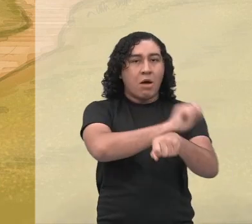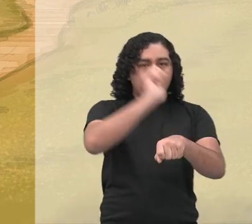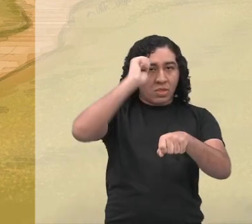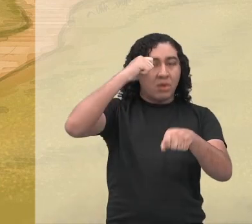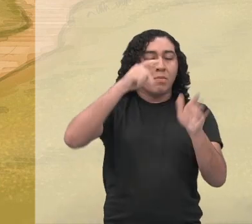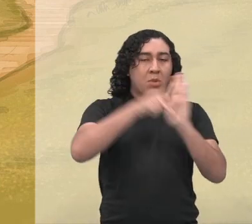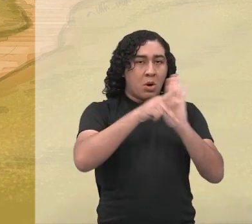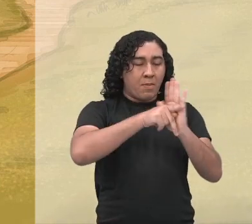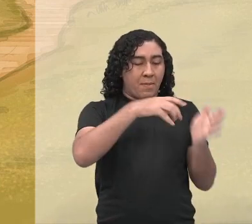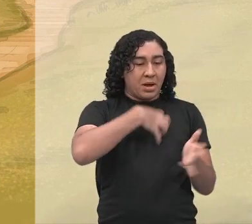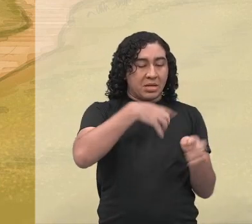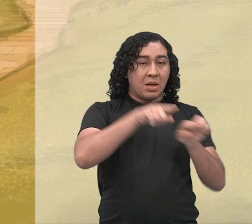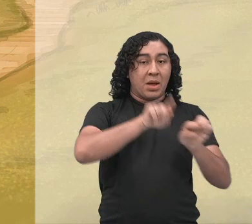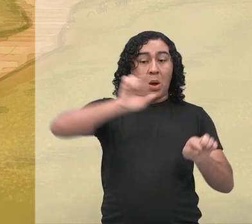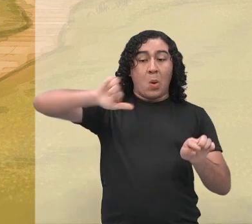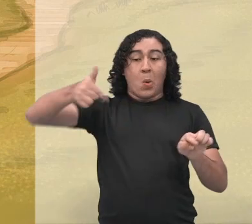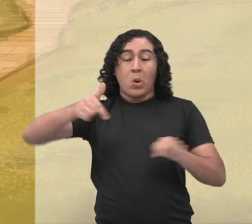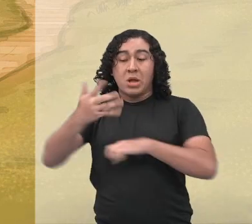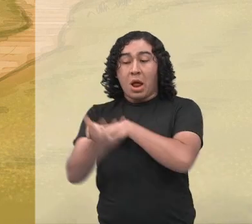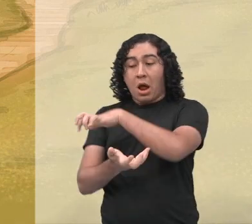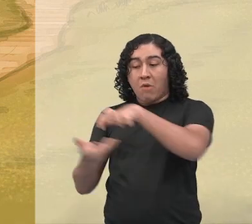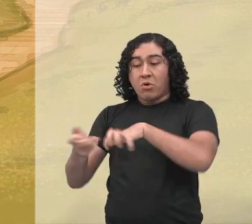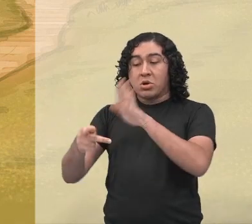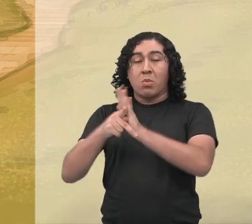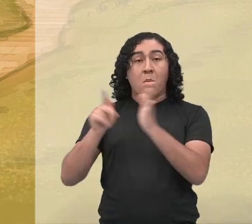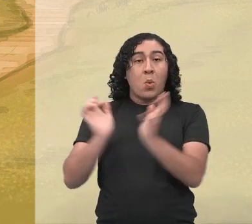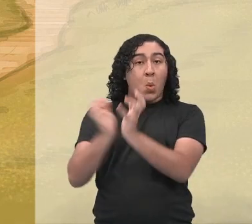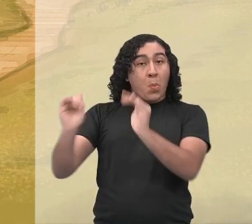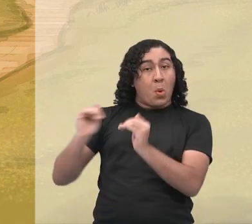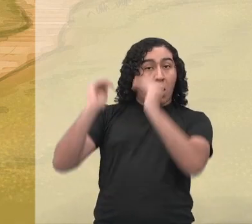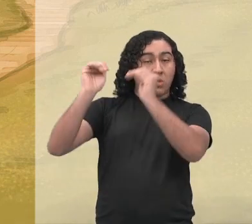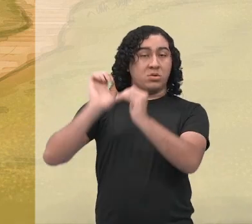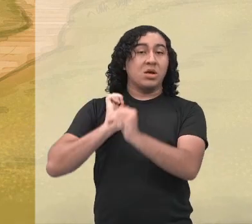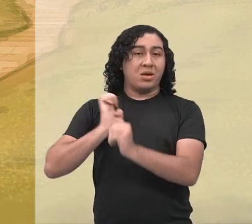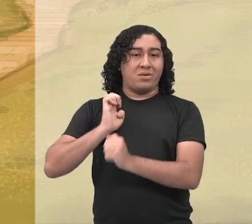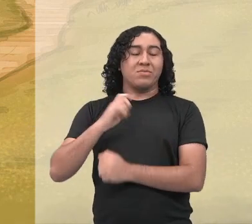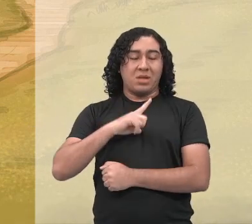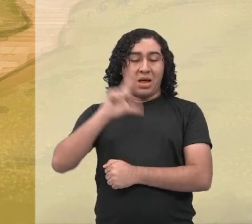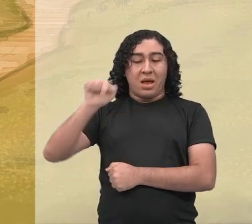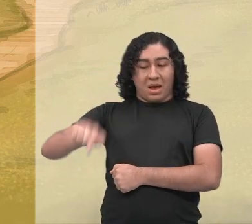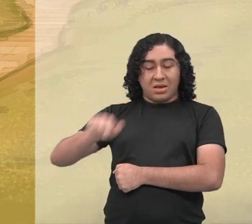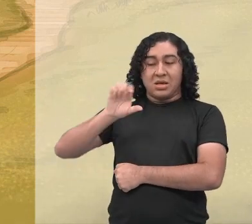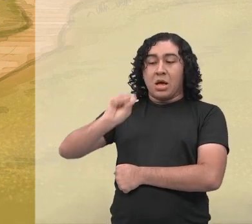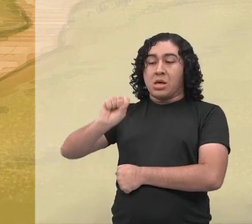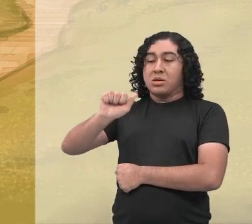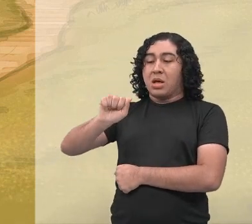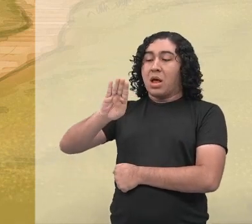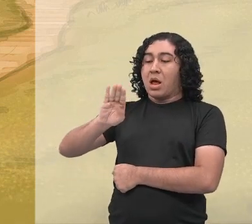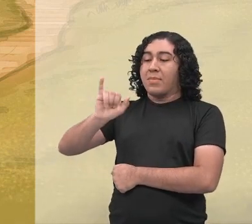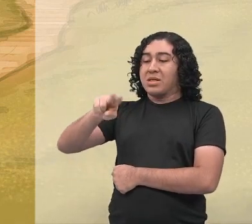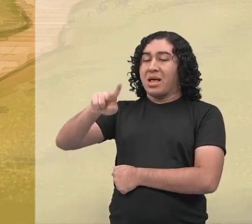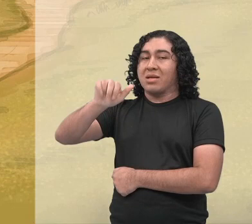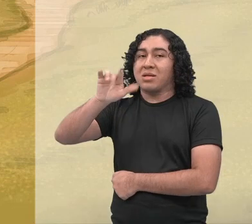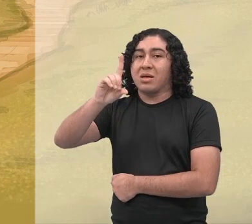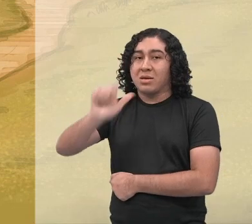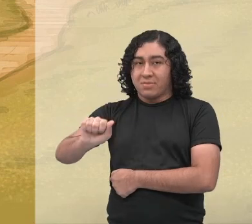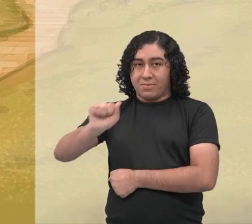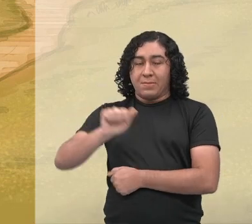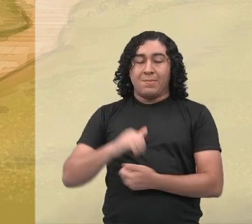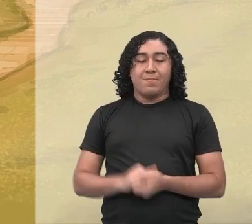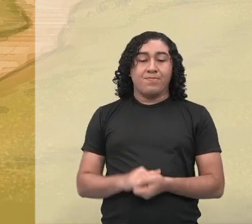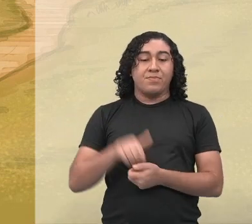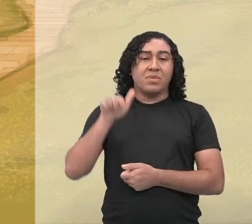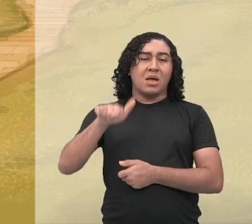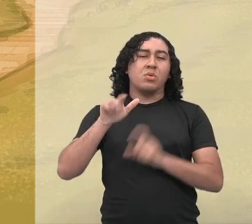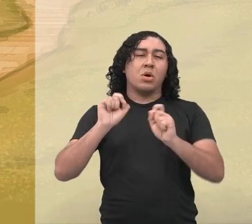com a elite baiana, que é justamente essa que eu trago para vocês aqui, que é a Sabinada, galera. Sabinada,